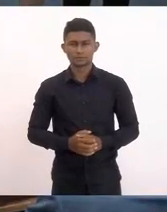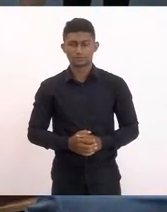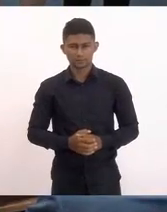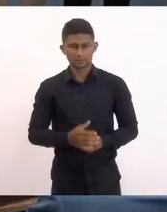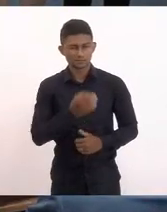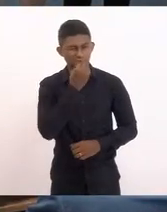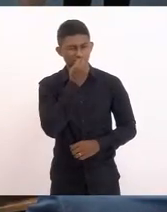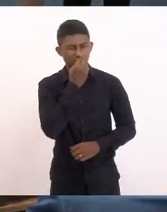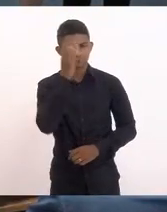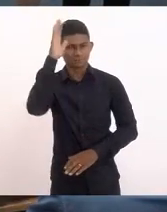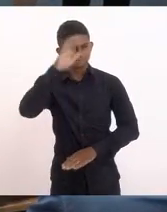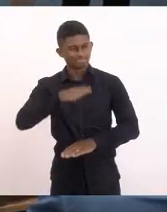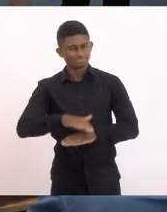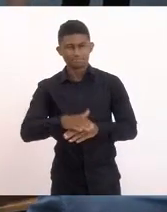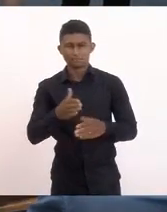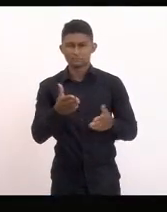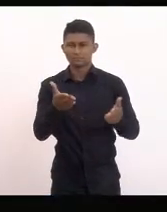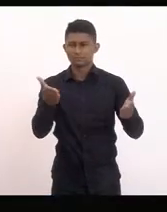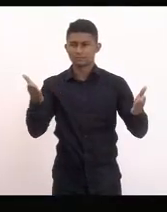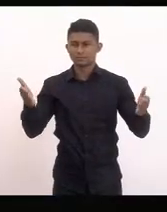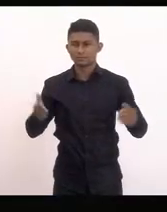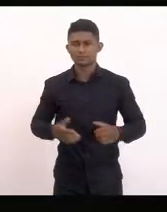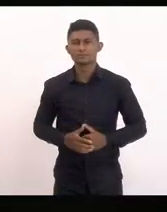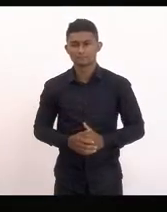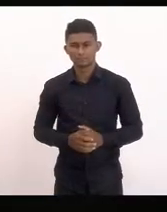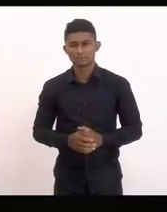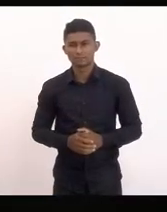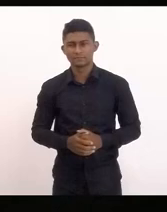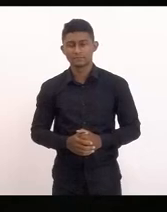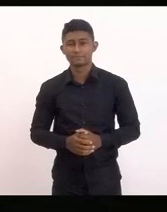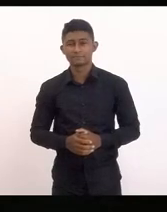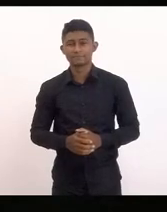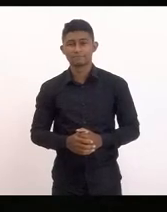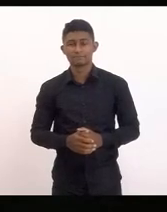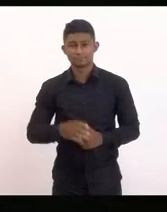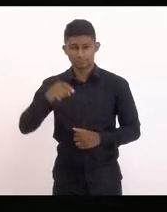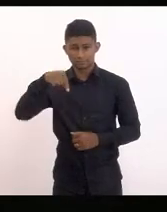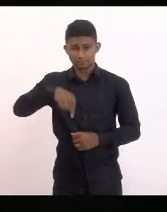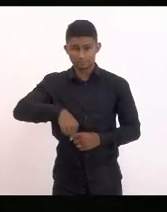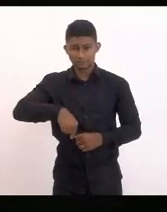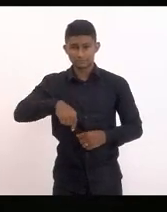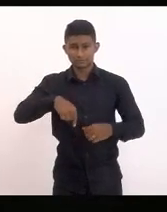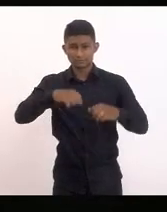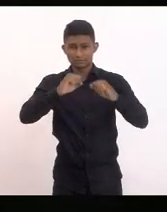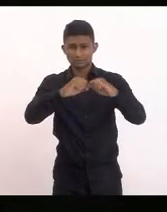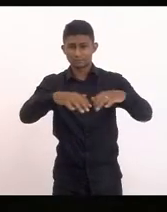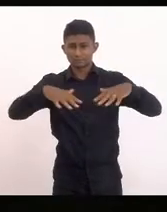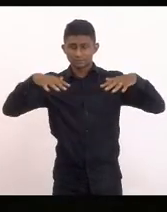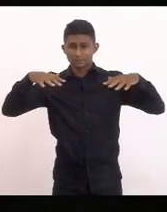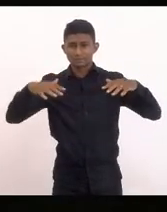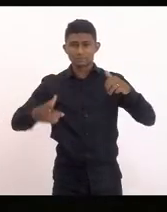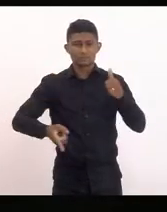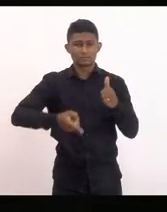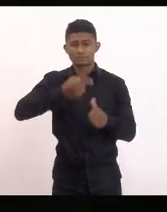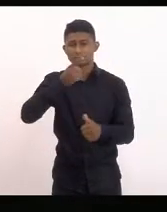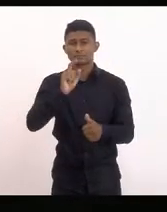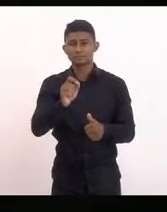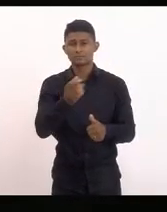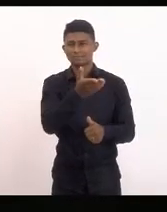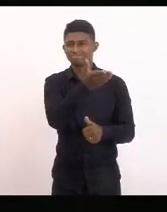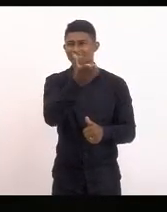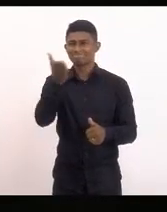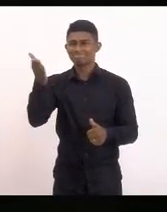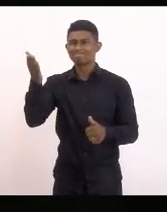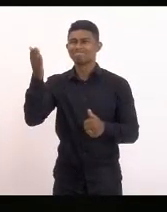Boa tarde a todas e todos. O nosso primeiro ato não pode ser outro a não ser saudar as